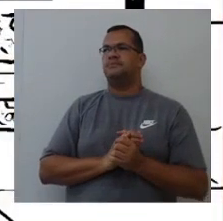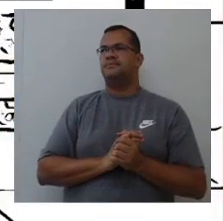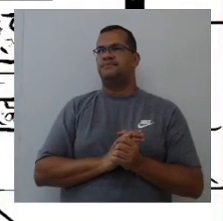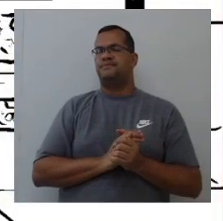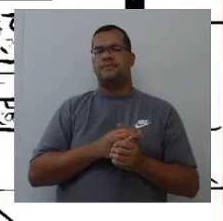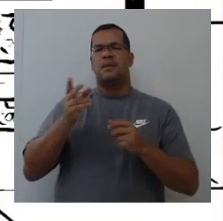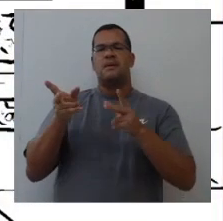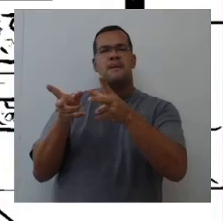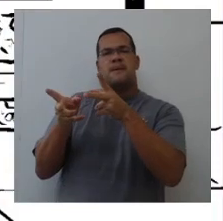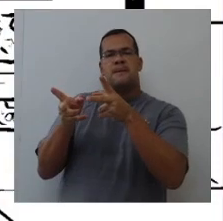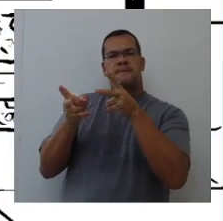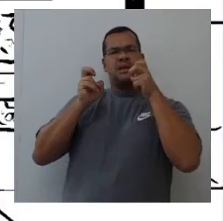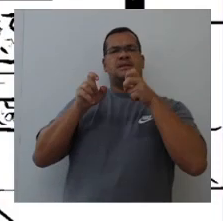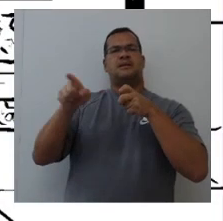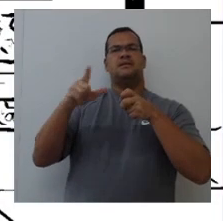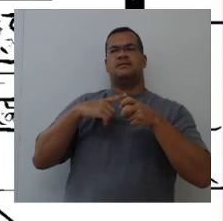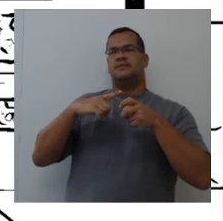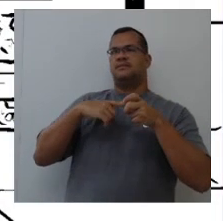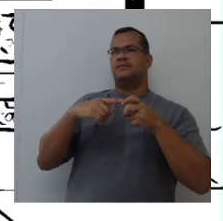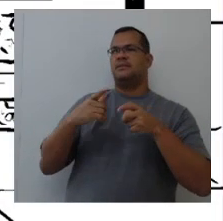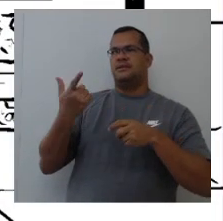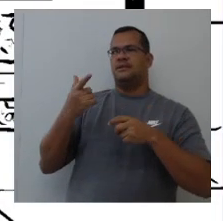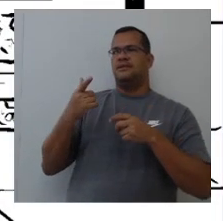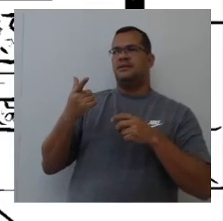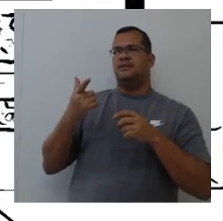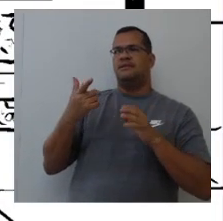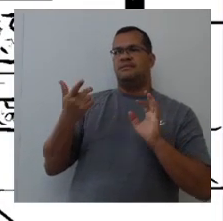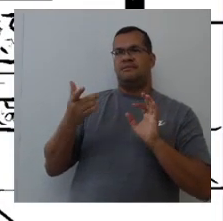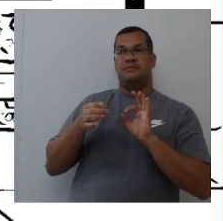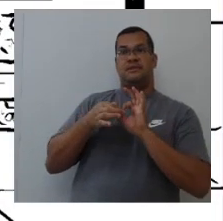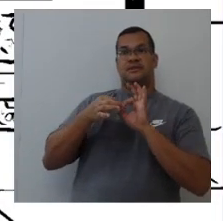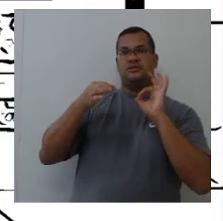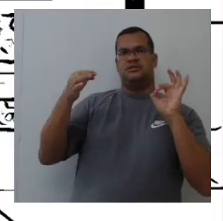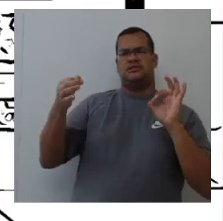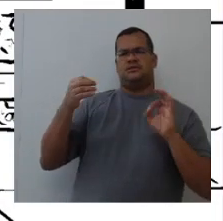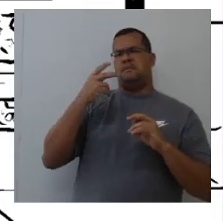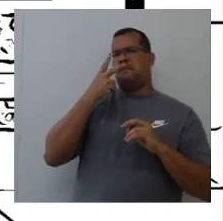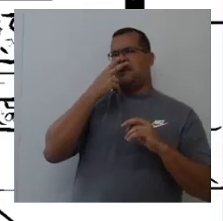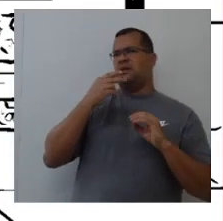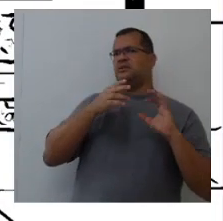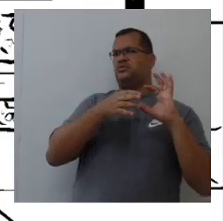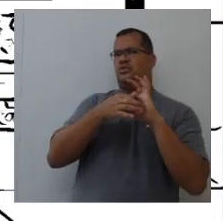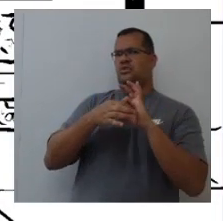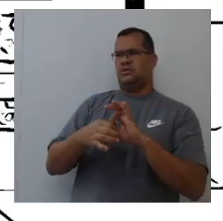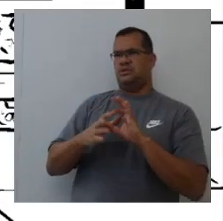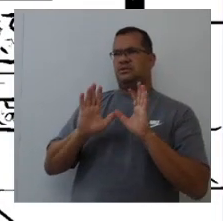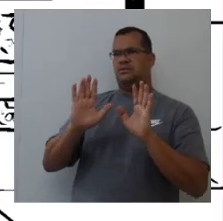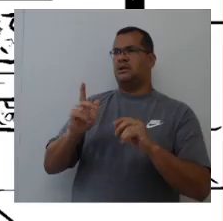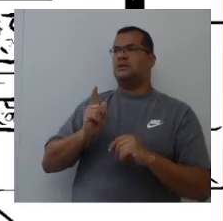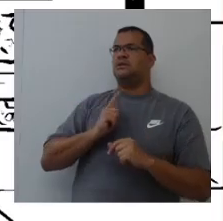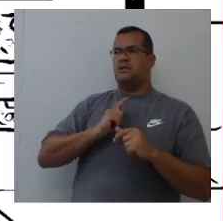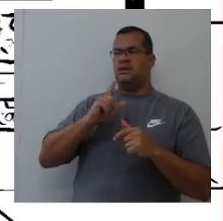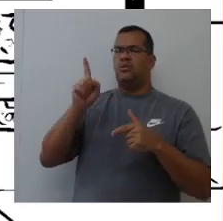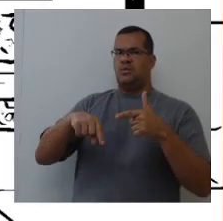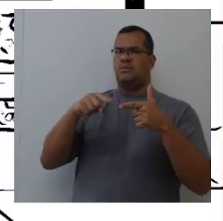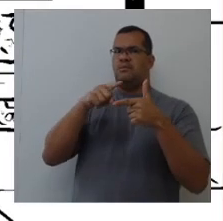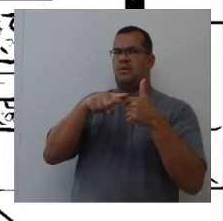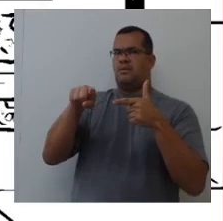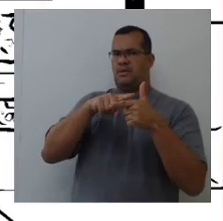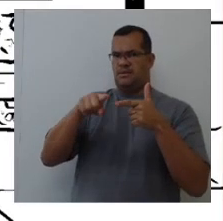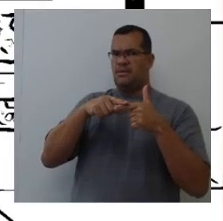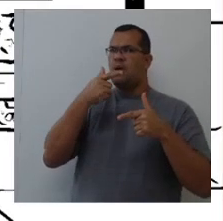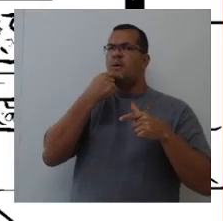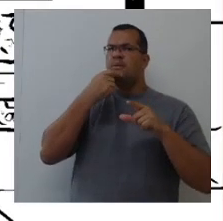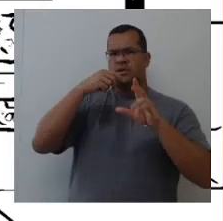A gente percebe que ela fica muito distante de nossa realidade, mas a gente começa a perceber aí que temos um problema. Ou seja, um cadeirante diante de